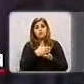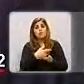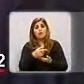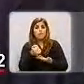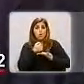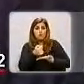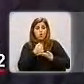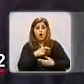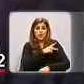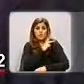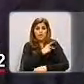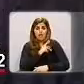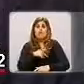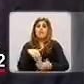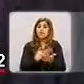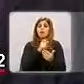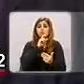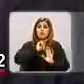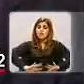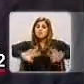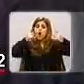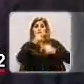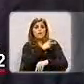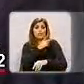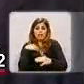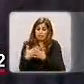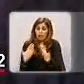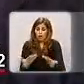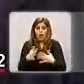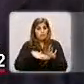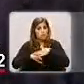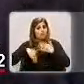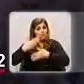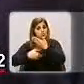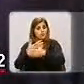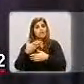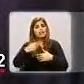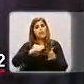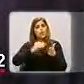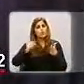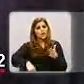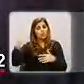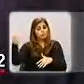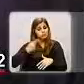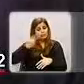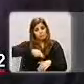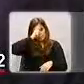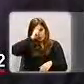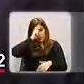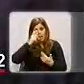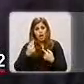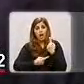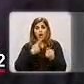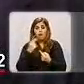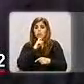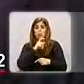a Universidade estar a ter o desempenho que tem estado, mas sobre os quais temos contratos, temos obrigações, e em alguns casos podem até ter